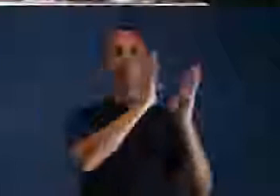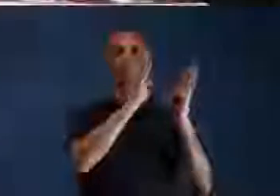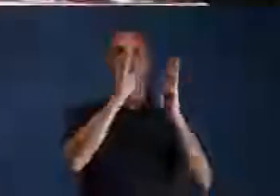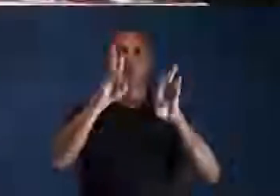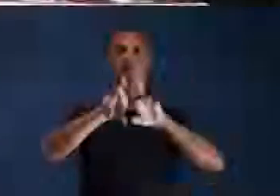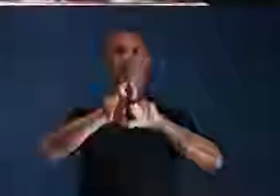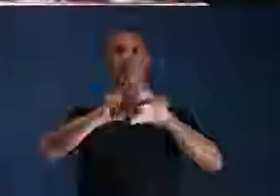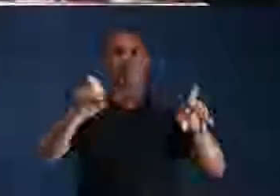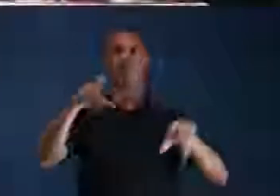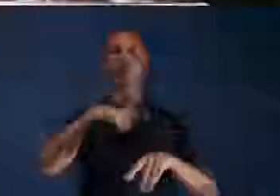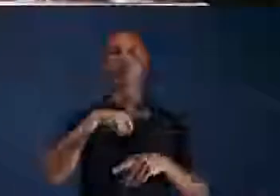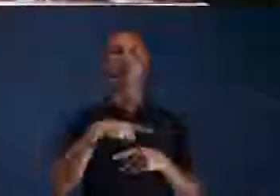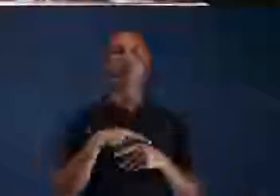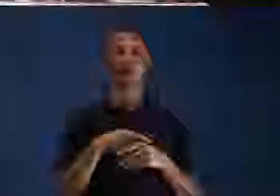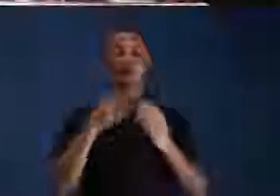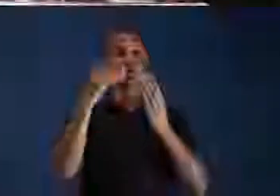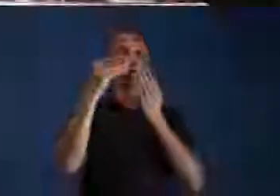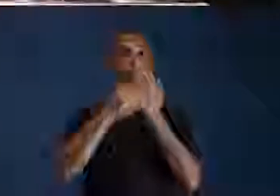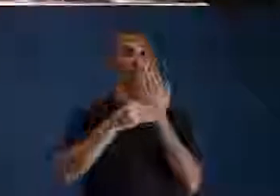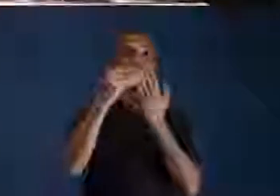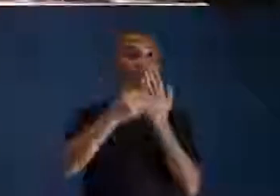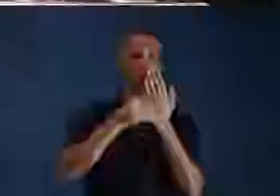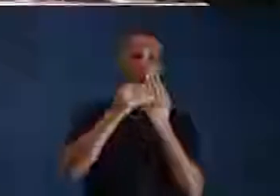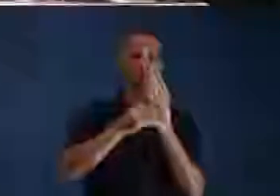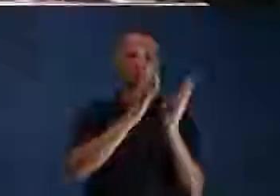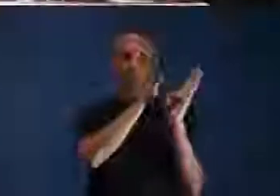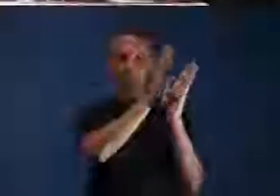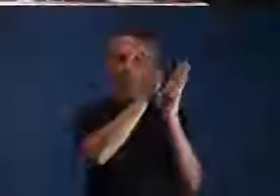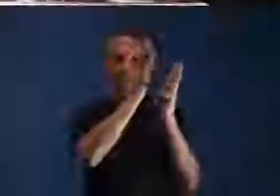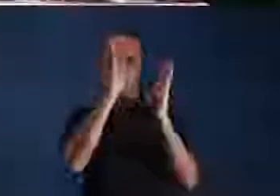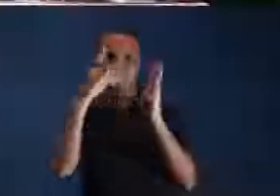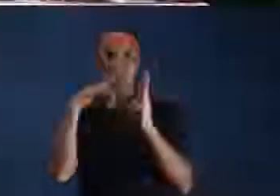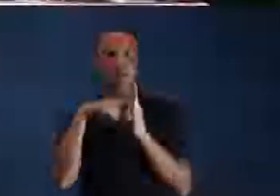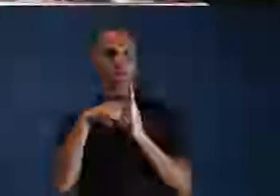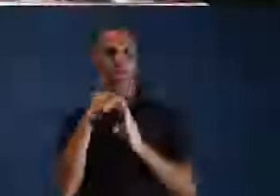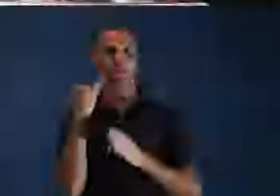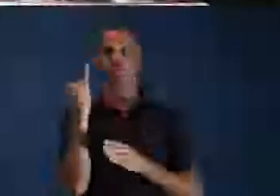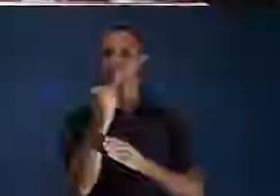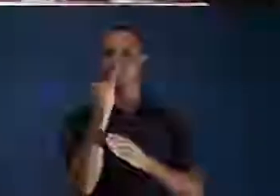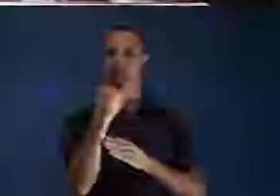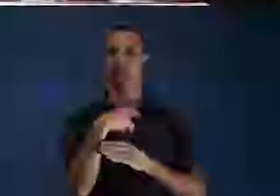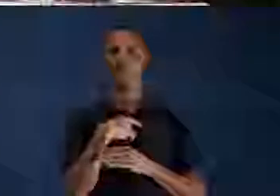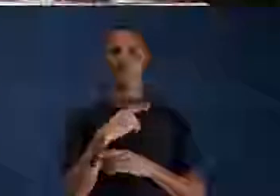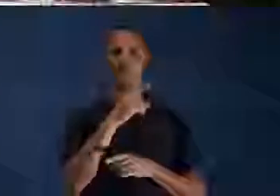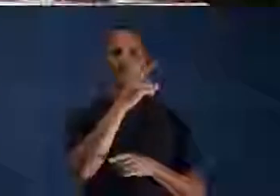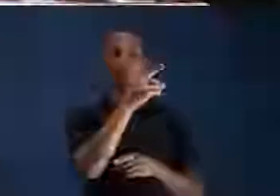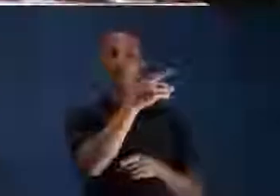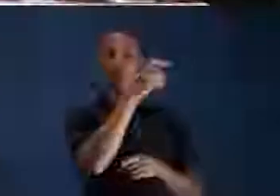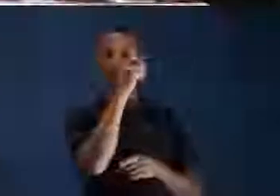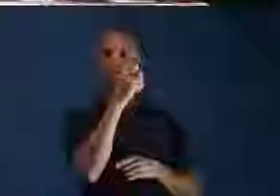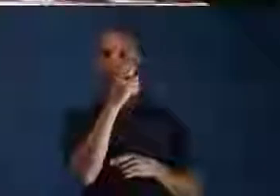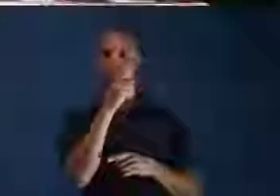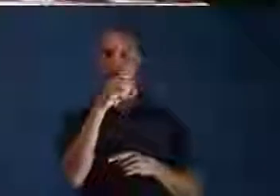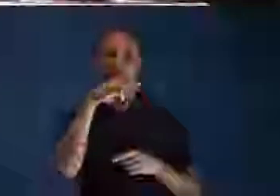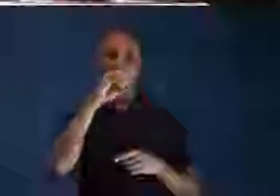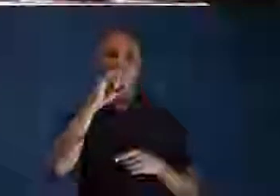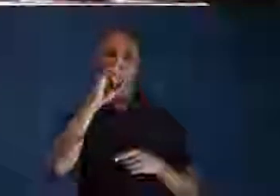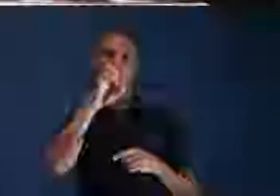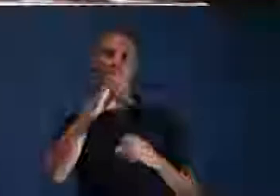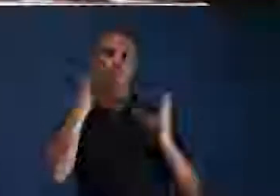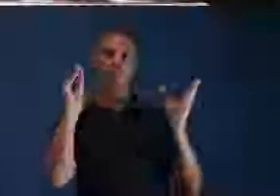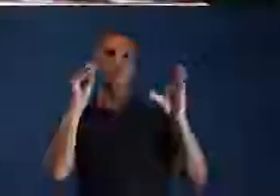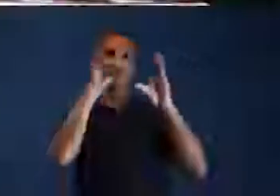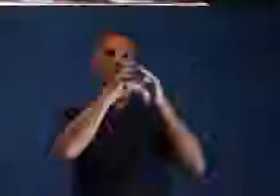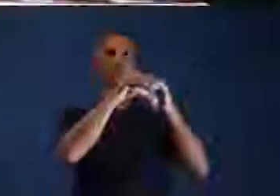anteriores. Então, eles fizeram a coleção da coleção, não é? E os crimes foram mote para essa compilação,